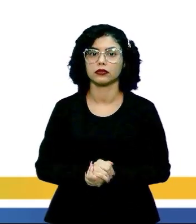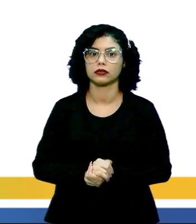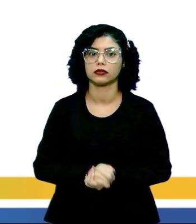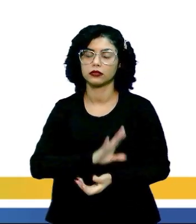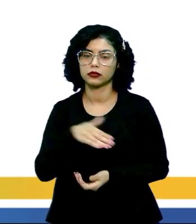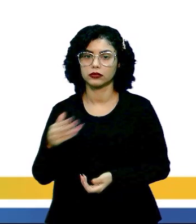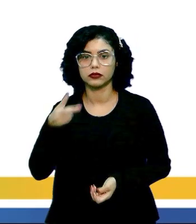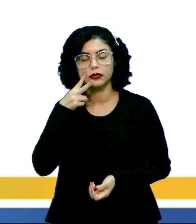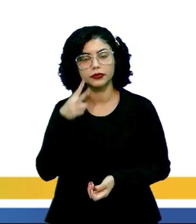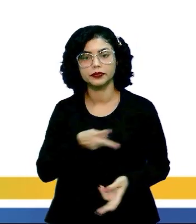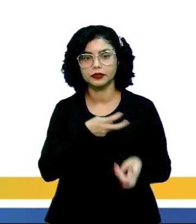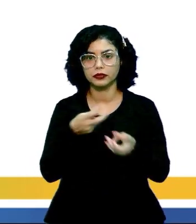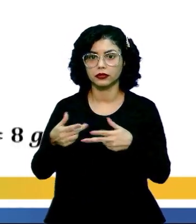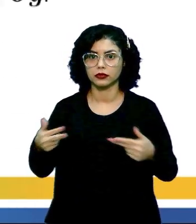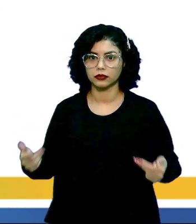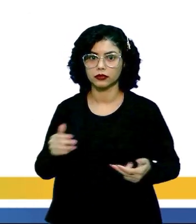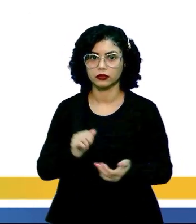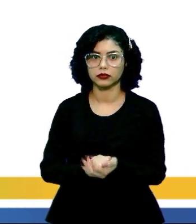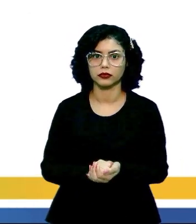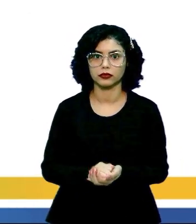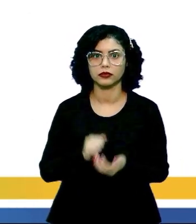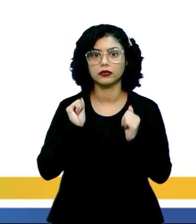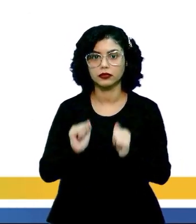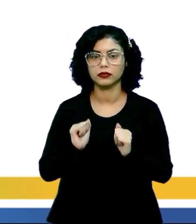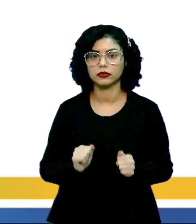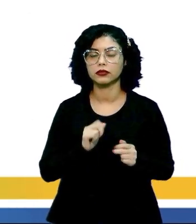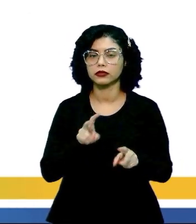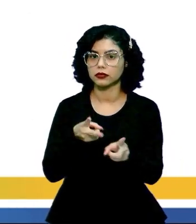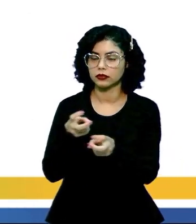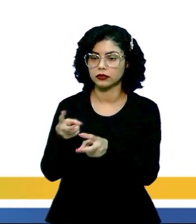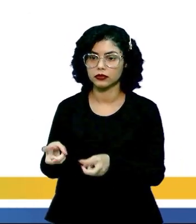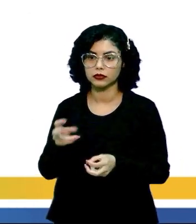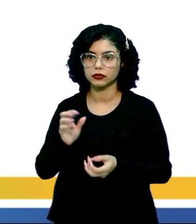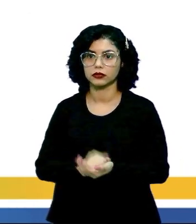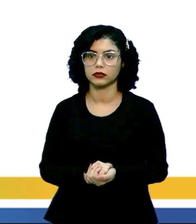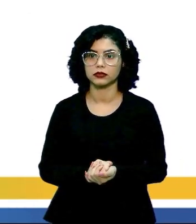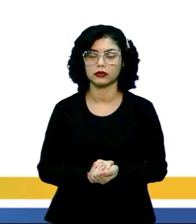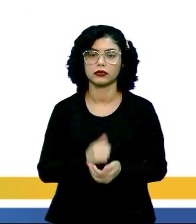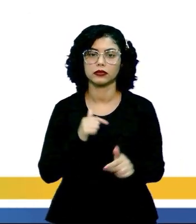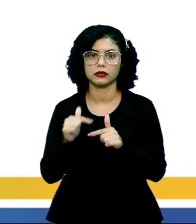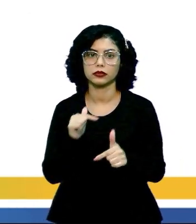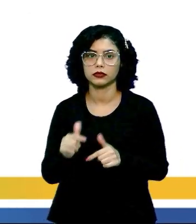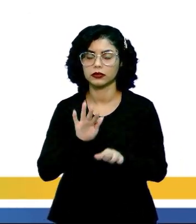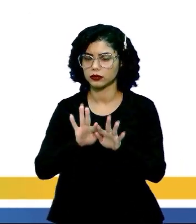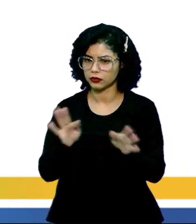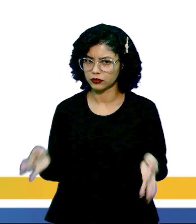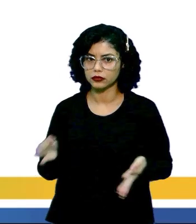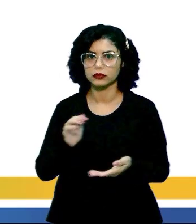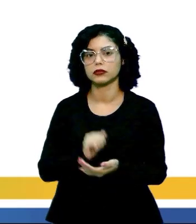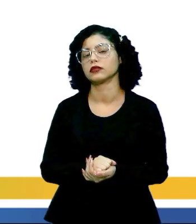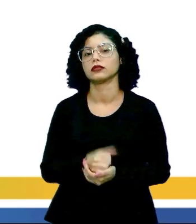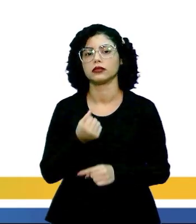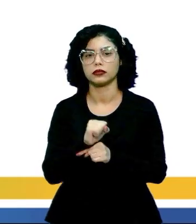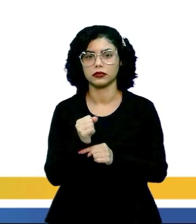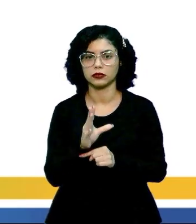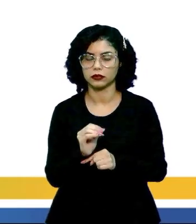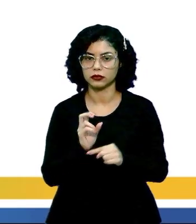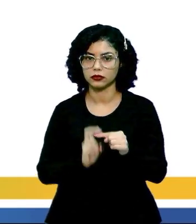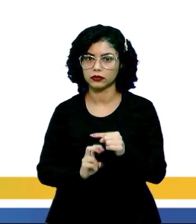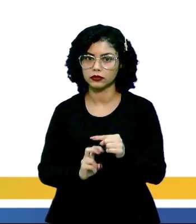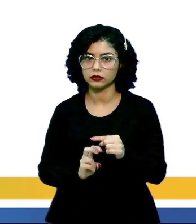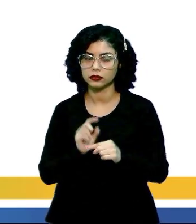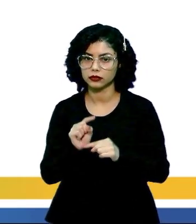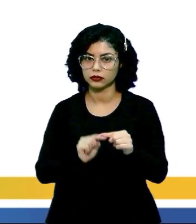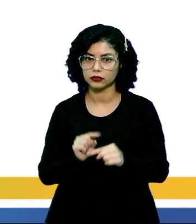quando a gente vê essas coisas, a gente já pode observar que o trabalho vai ser simples. 800 dividido